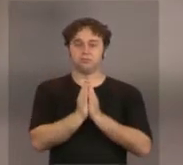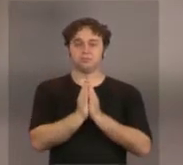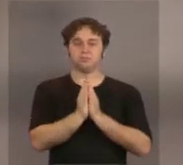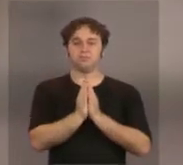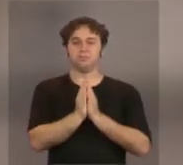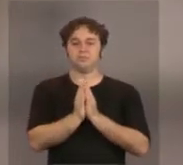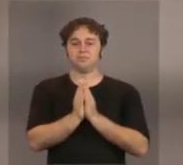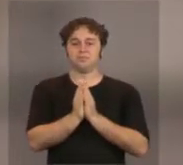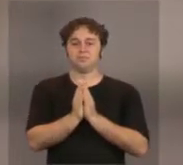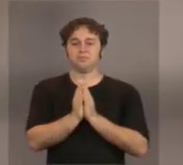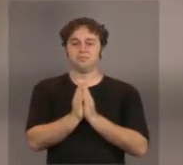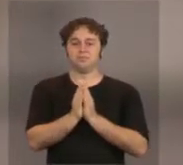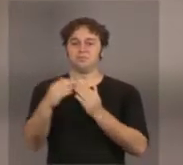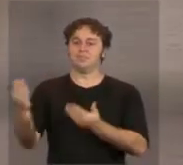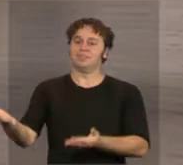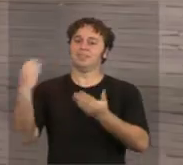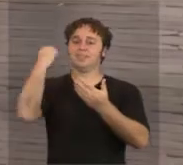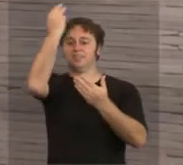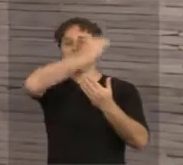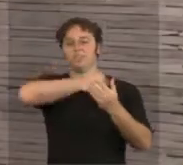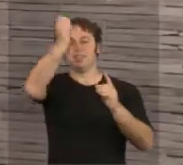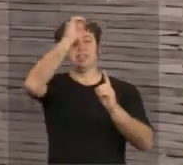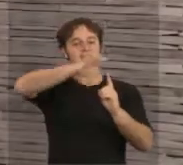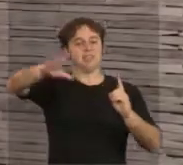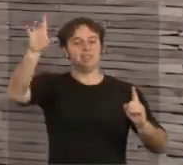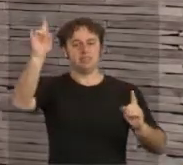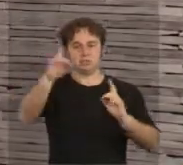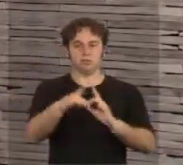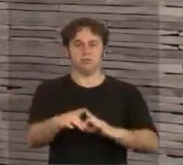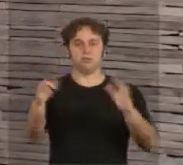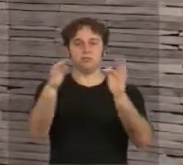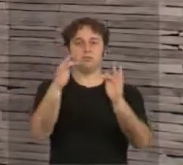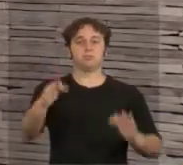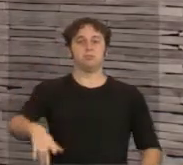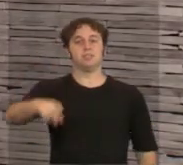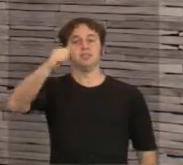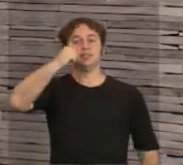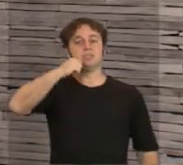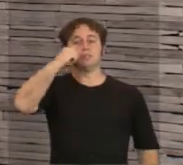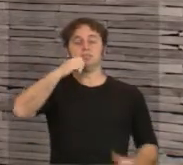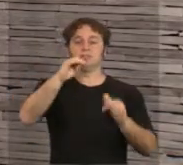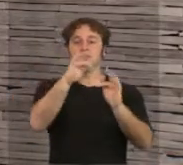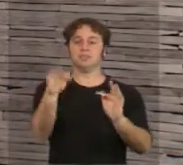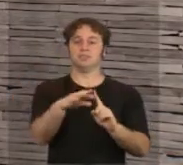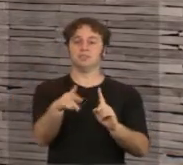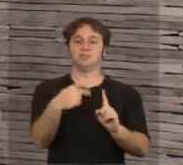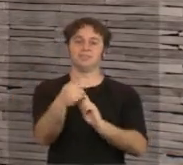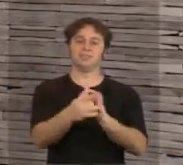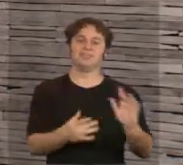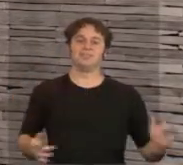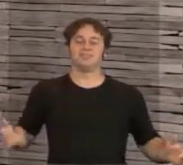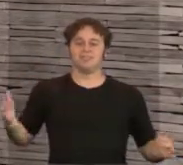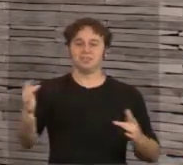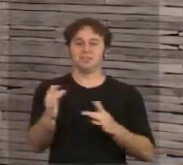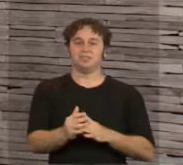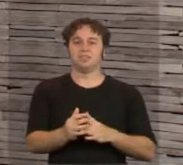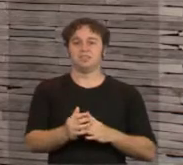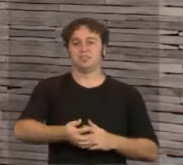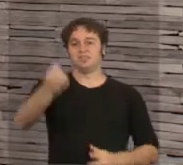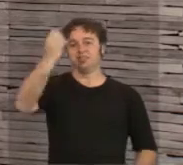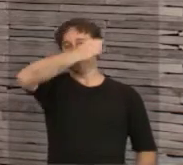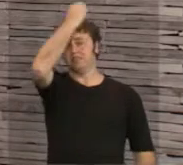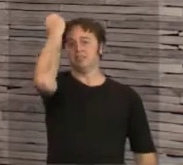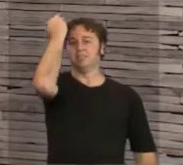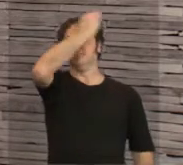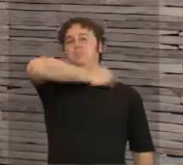nossa morte. Amém. Ave Maria, cheia de graça, o Senhor é convosco. Bendita sois vós entre as mulheres, e bendito é o fruto